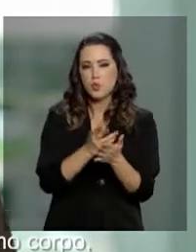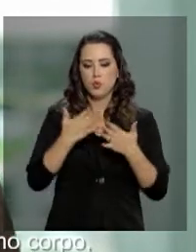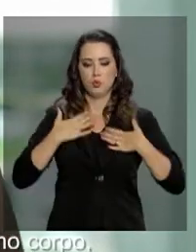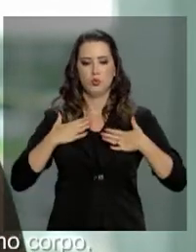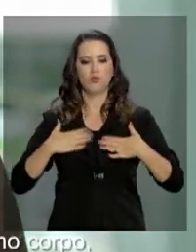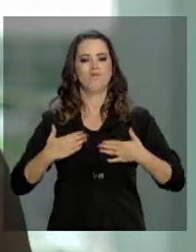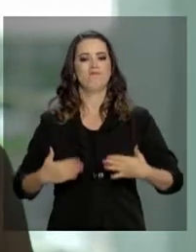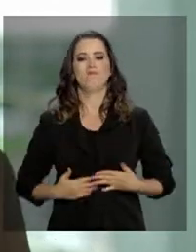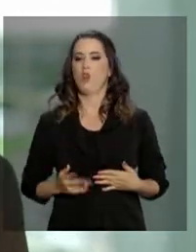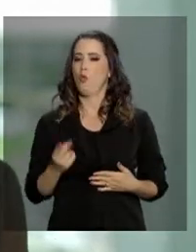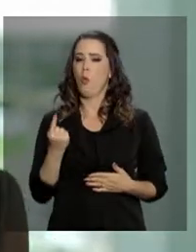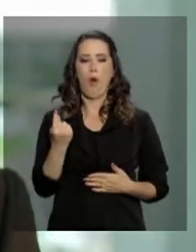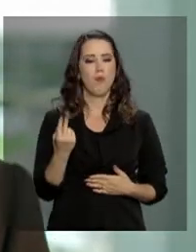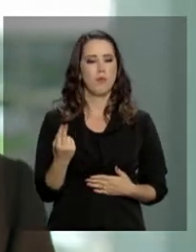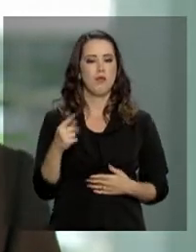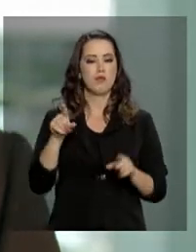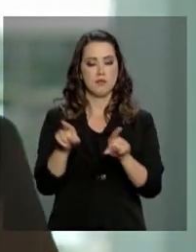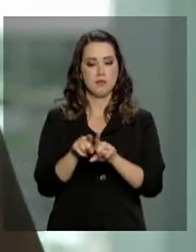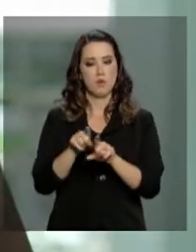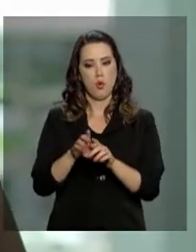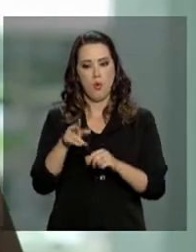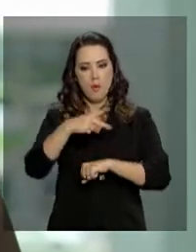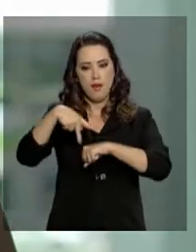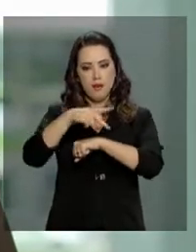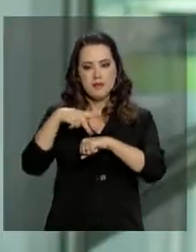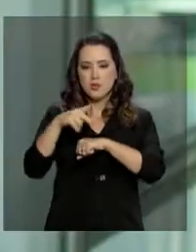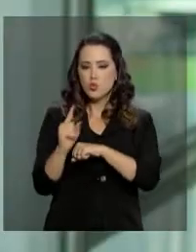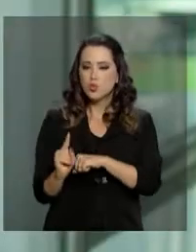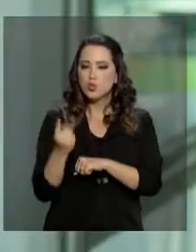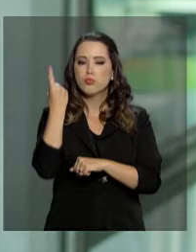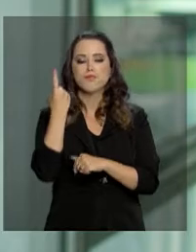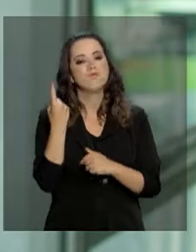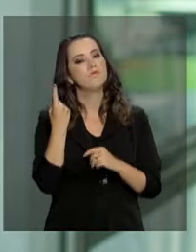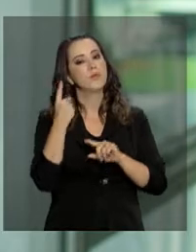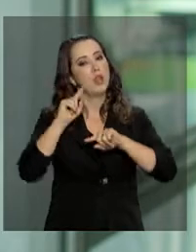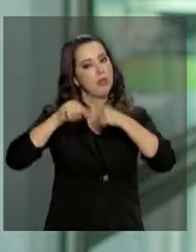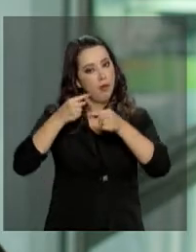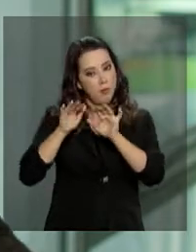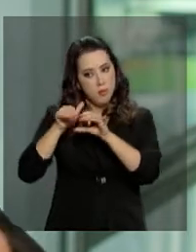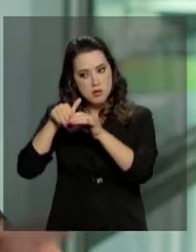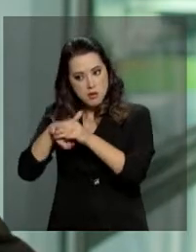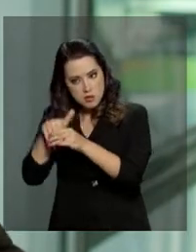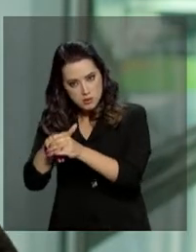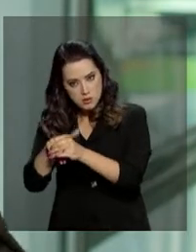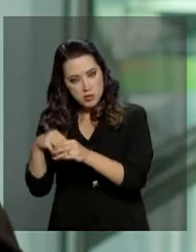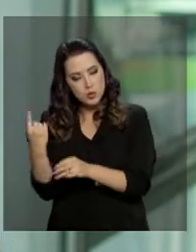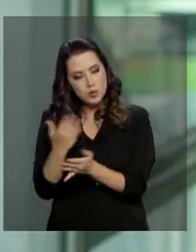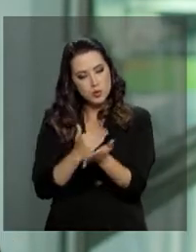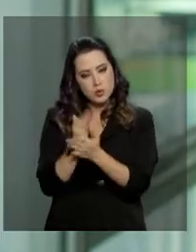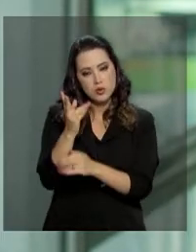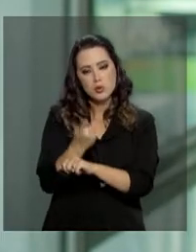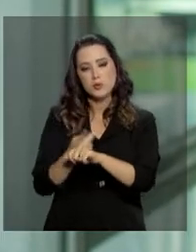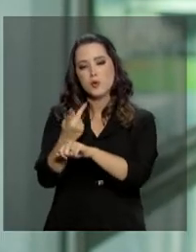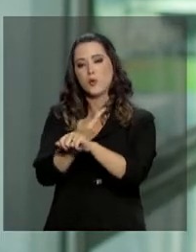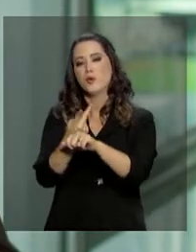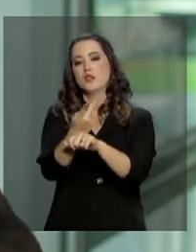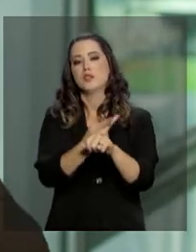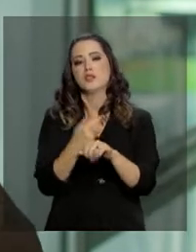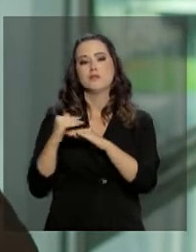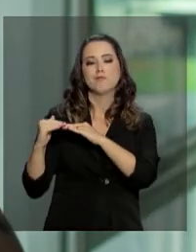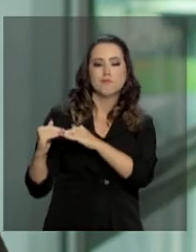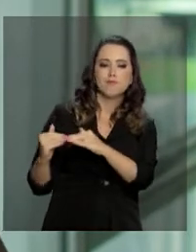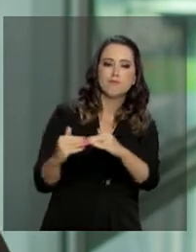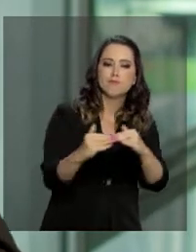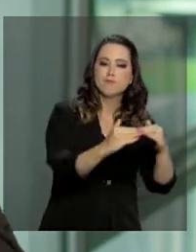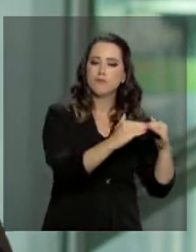mesmo corpo, de uma mesma nação, de um só país. Depois da eleição, continuaremos a buscar a harmonia. É